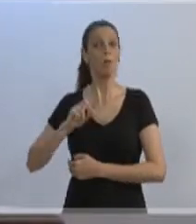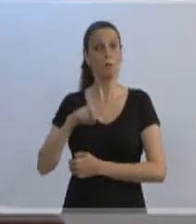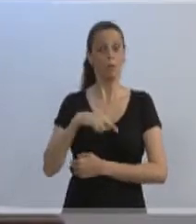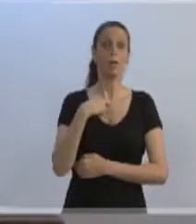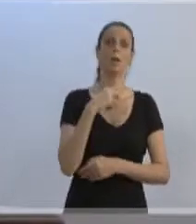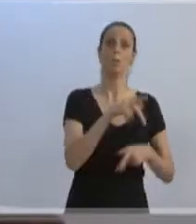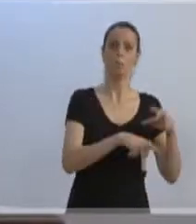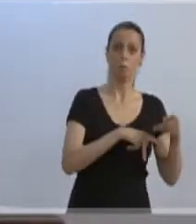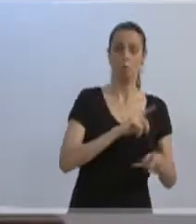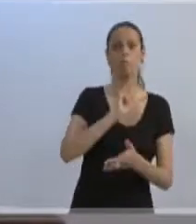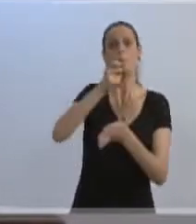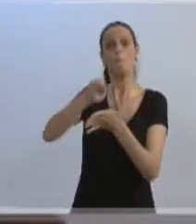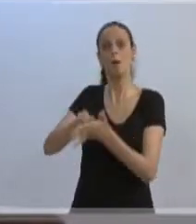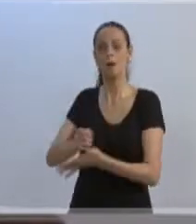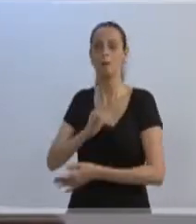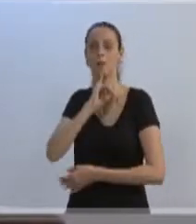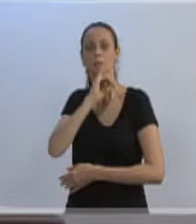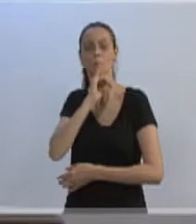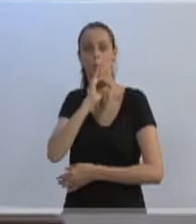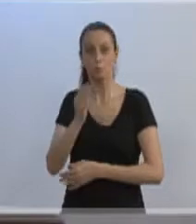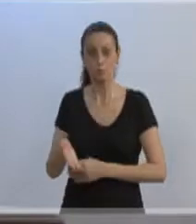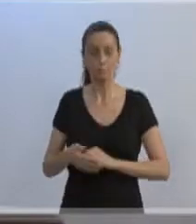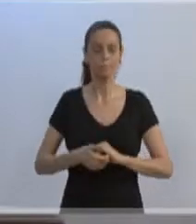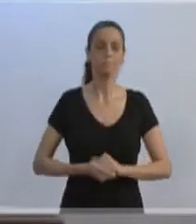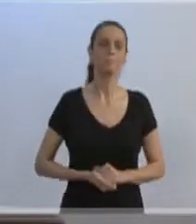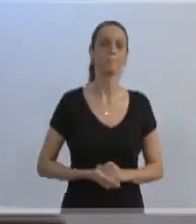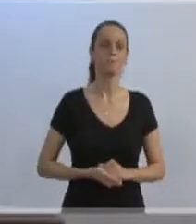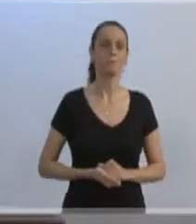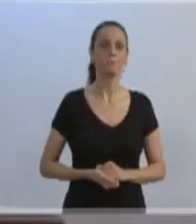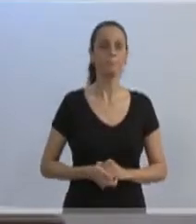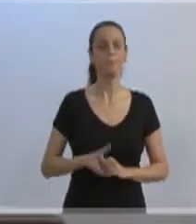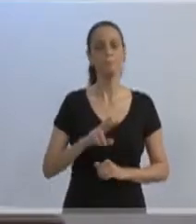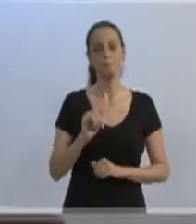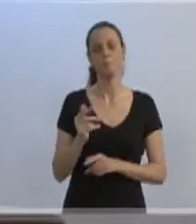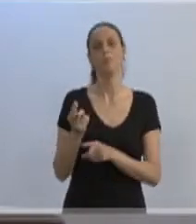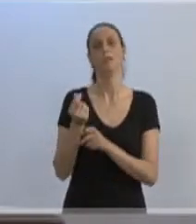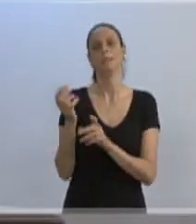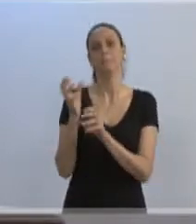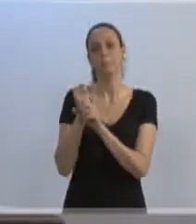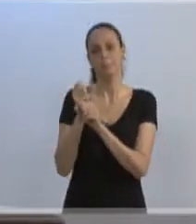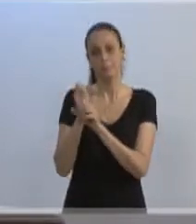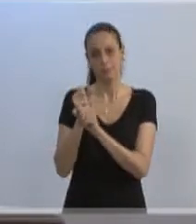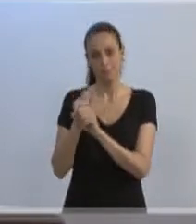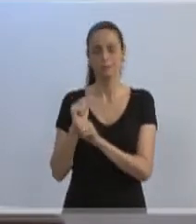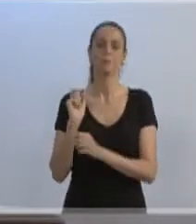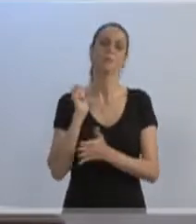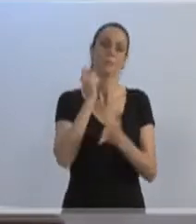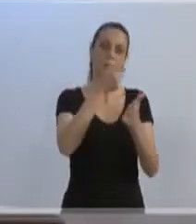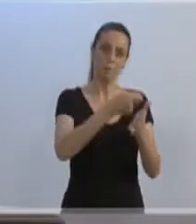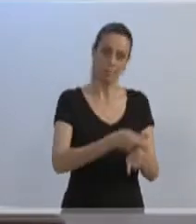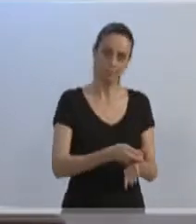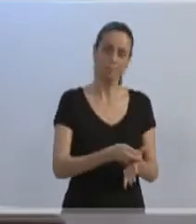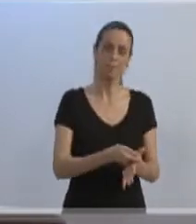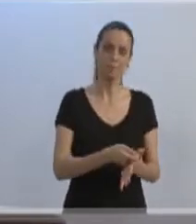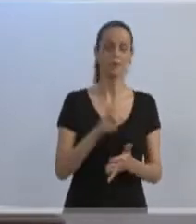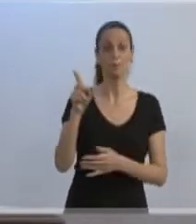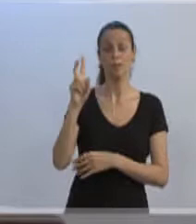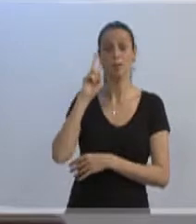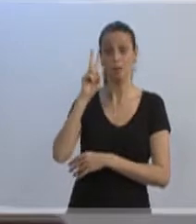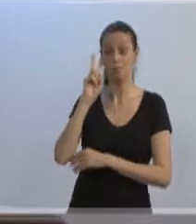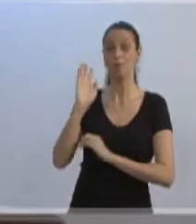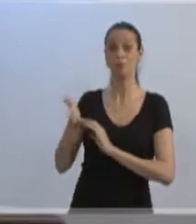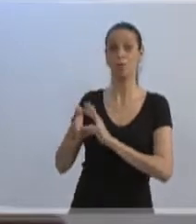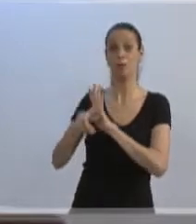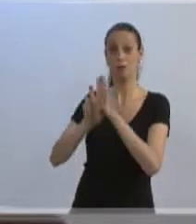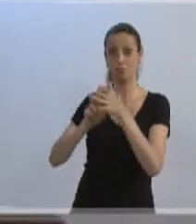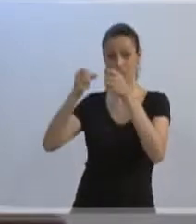pagos pelos municípios de blumenau ele será contabilizado como contrapartida do bid que o banco interamericano de desenvolvimento